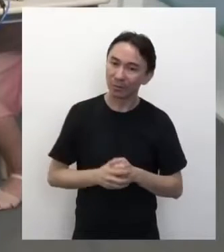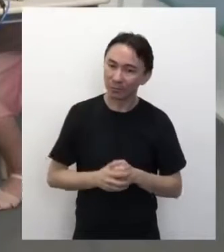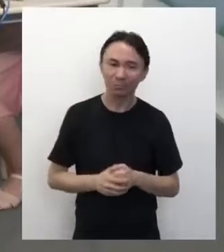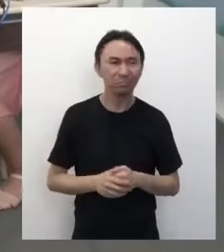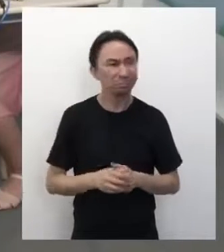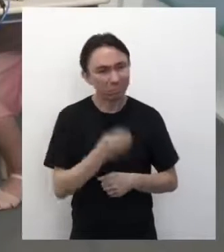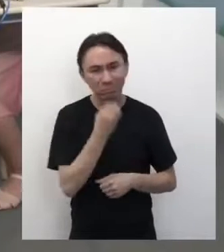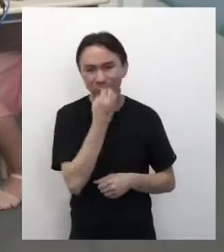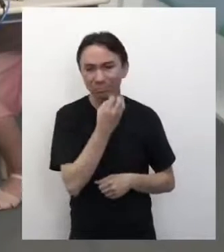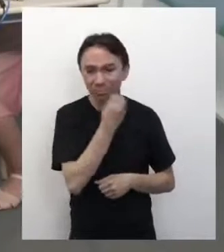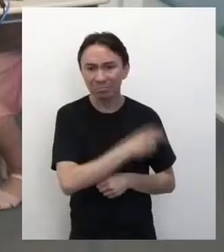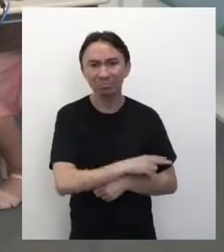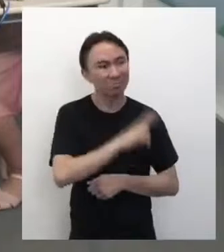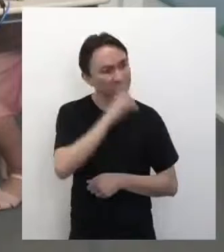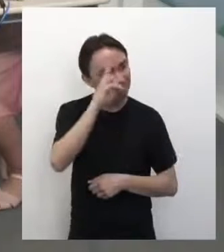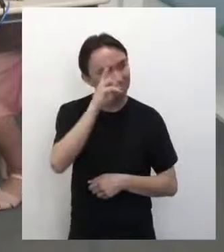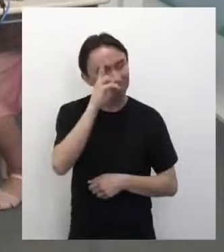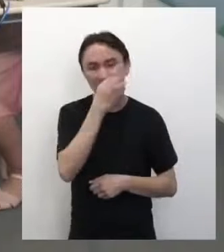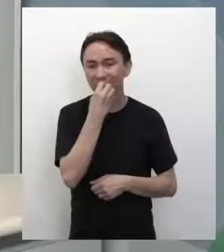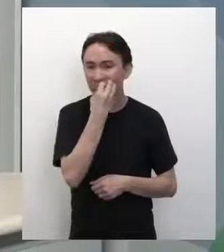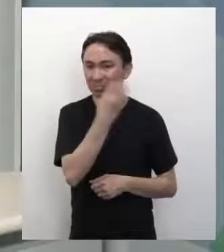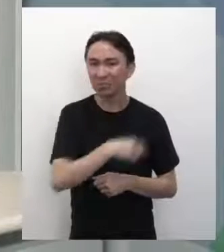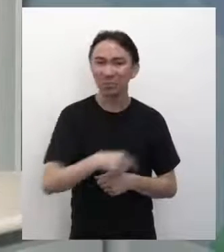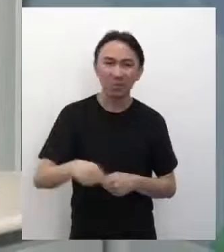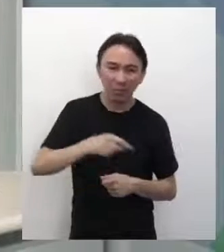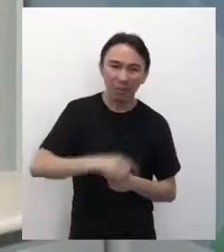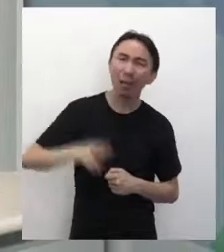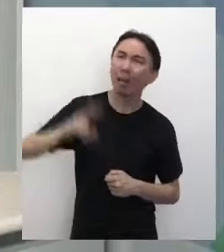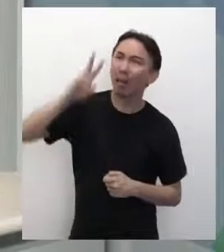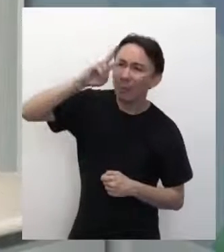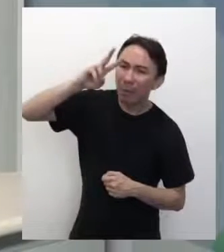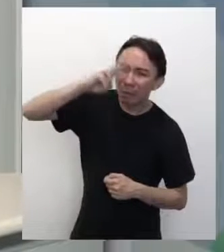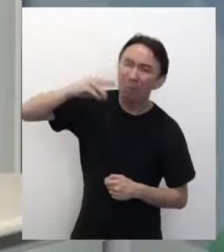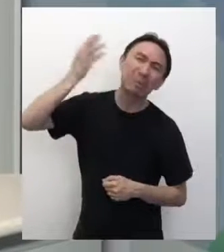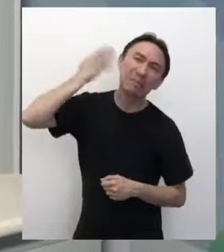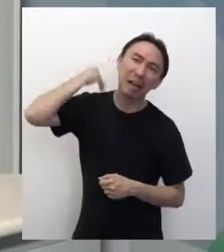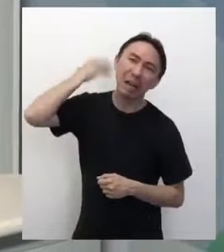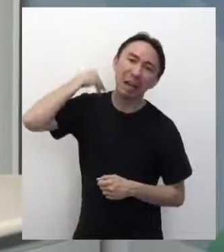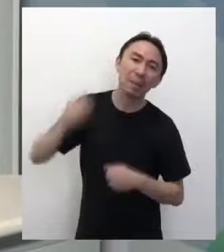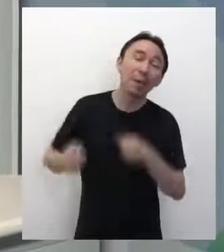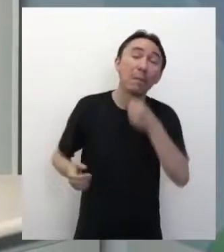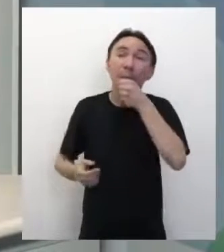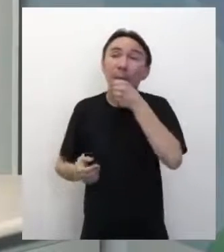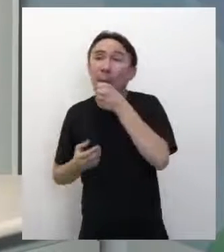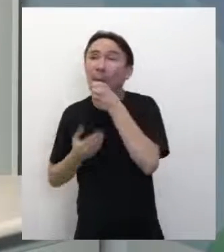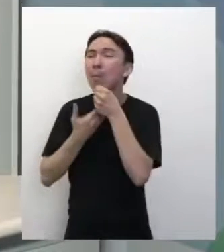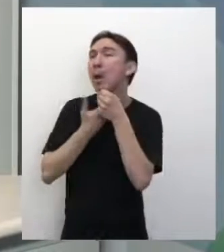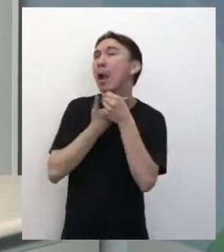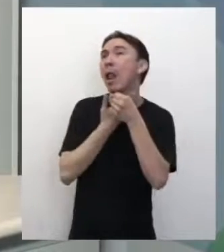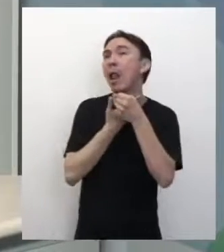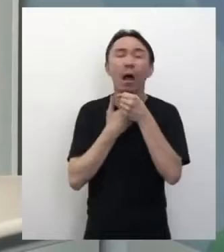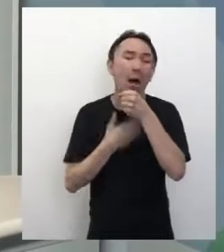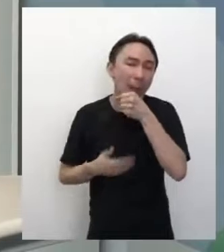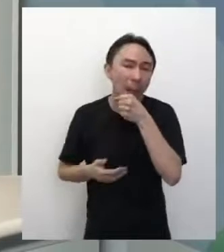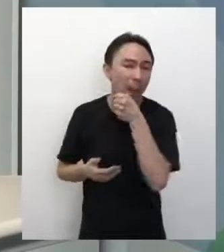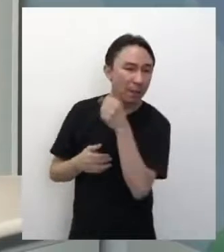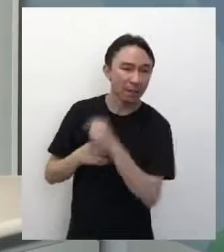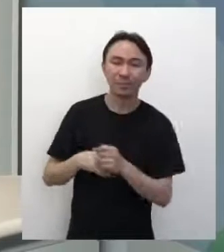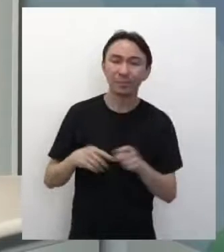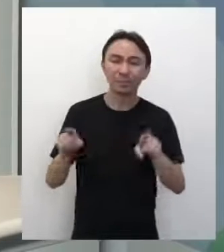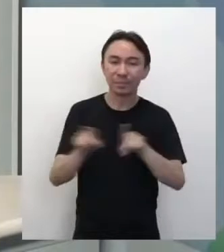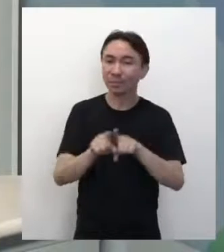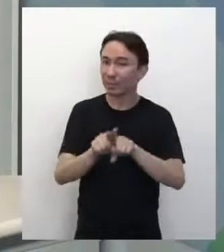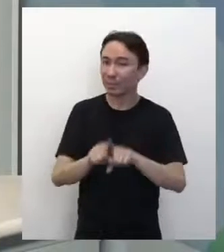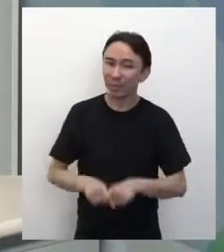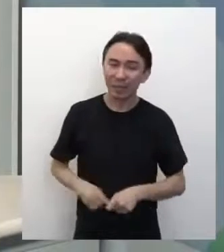às vezes pegar na nossa memória cantores antigos, me veio um capa nome... de disco. Capa de disco, veio um nome na cabeça